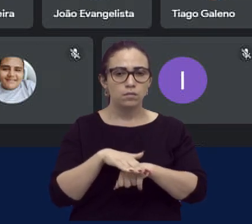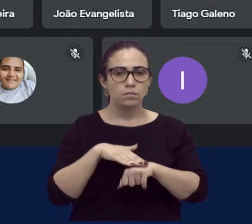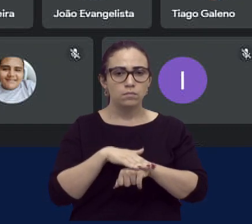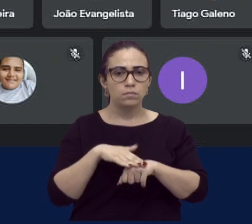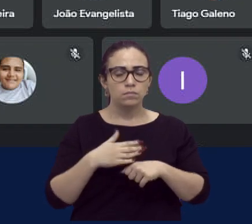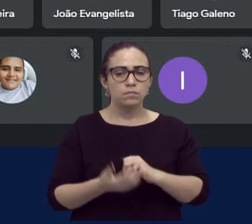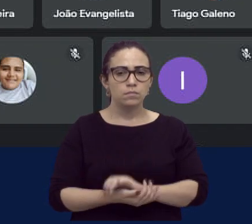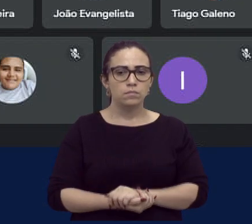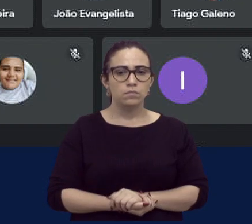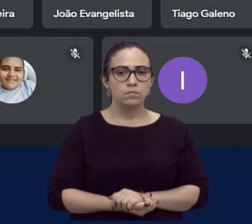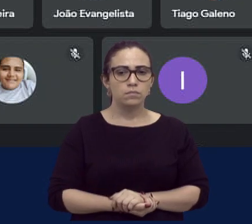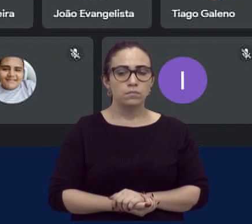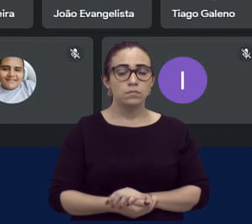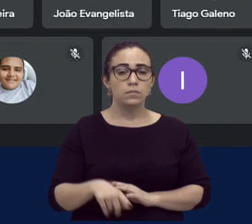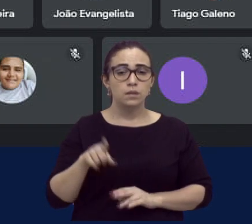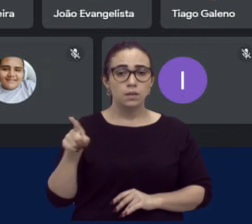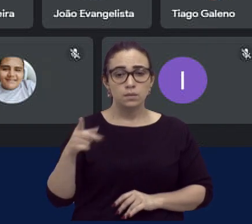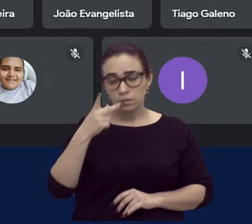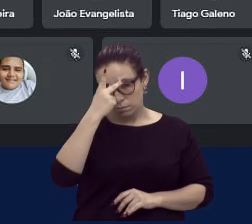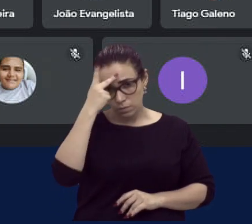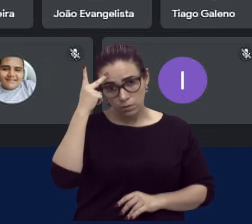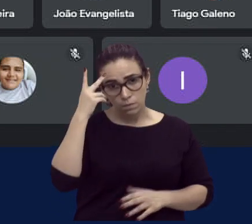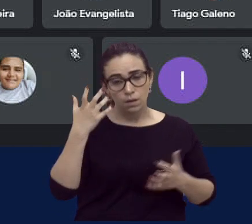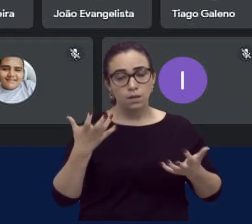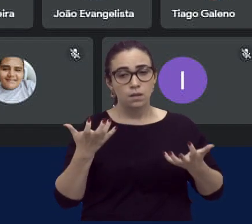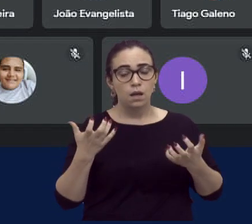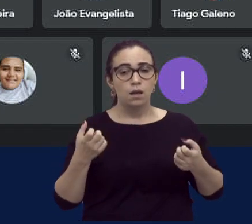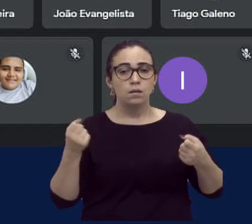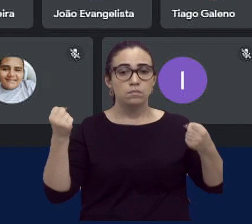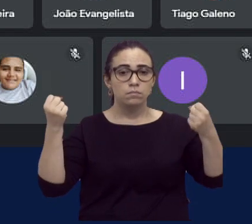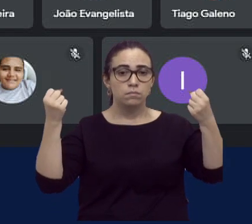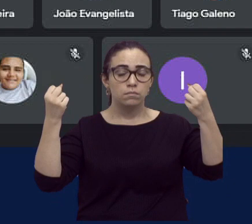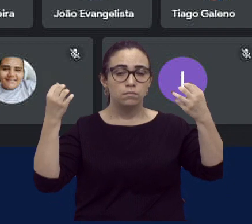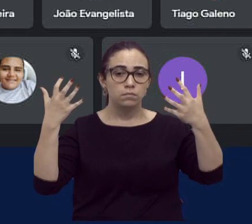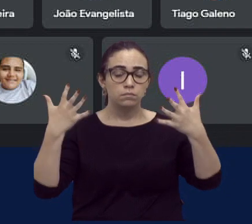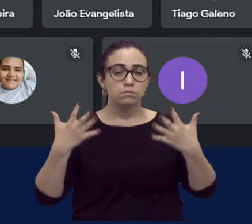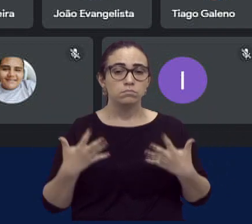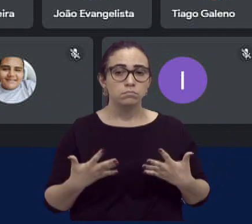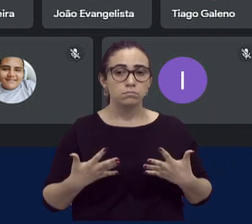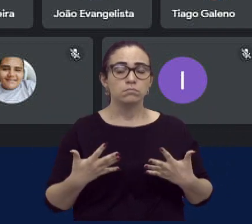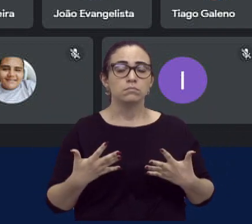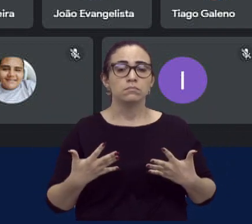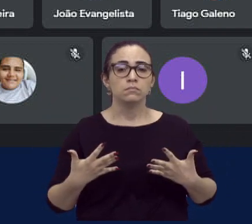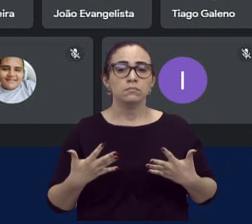essa pessoa tinha algo importante para partilhar com você, se ela precisava